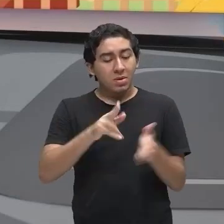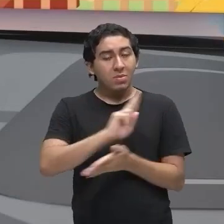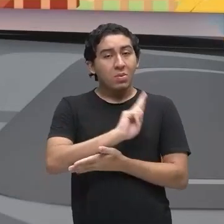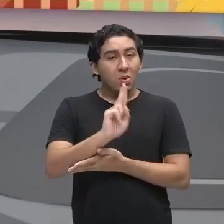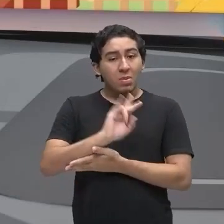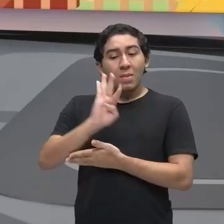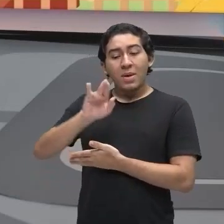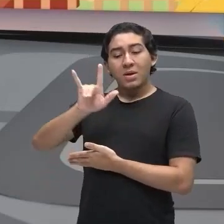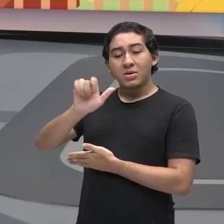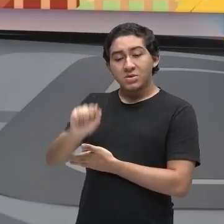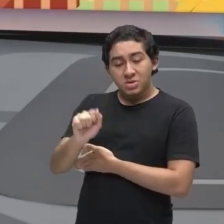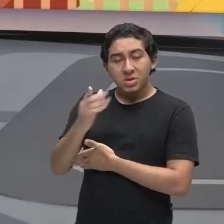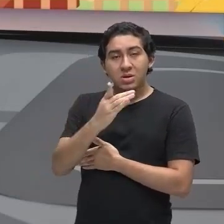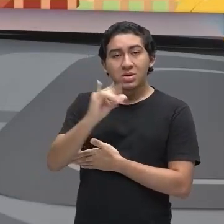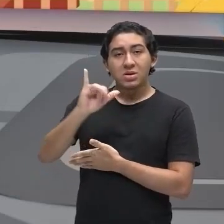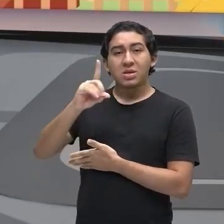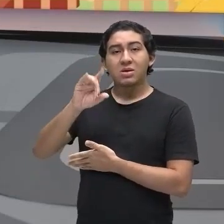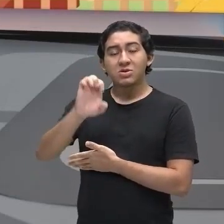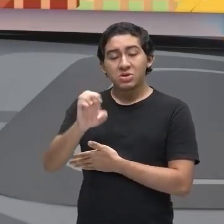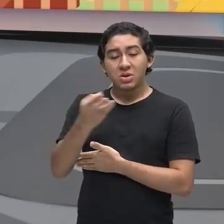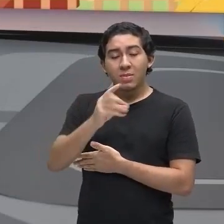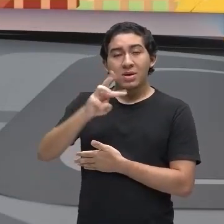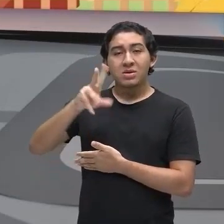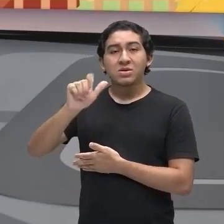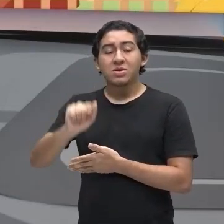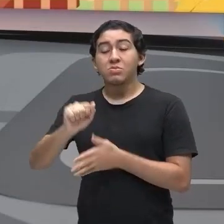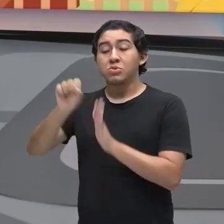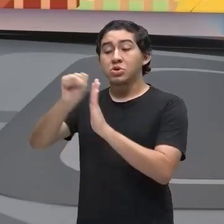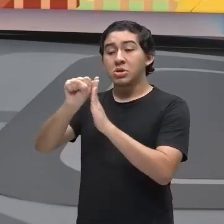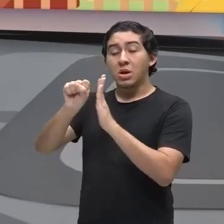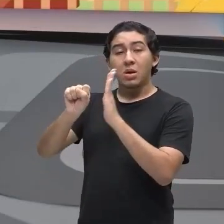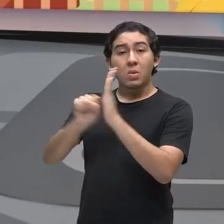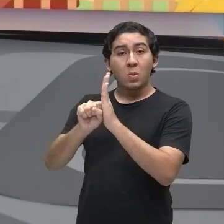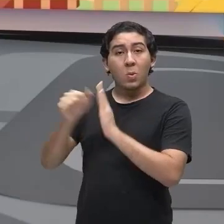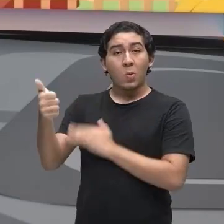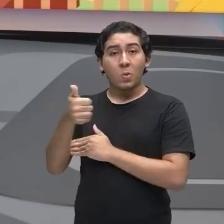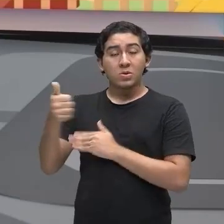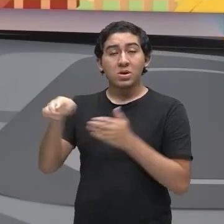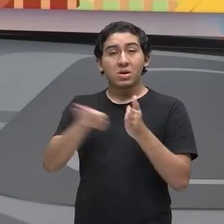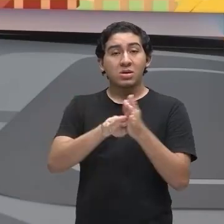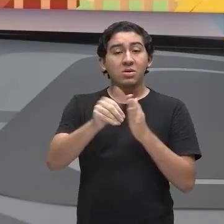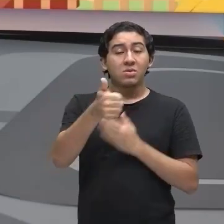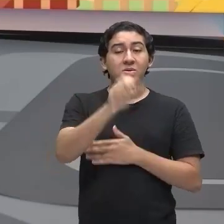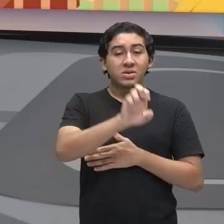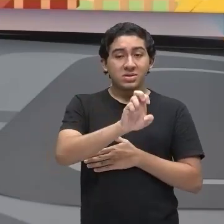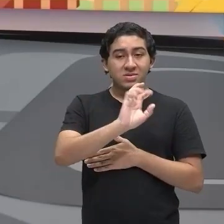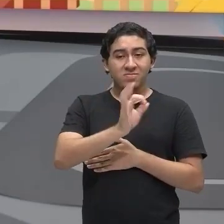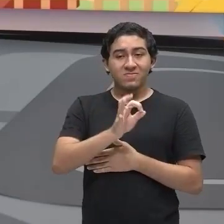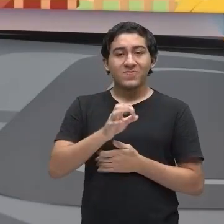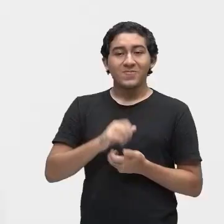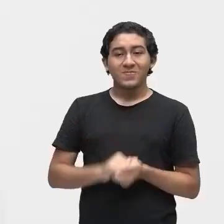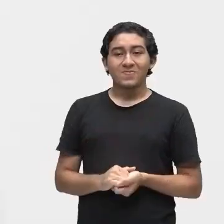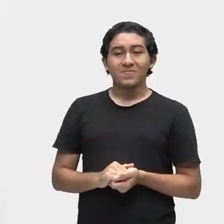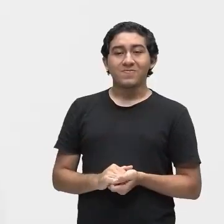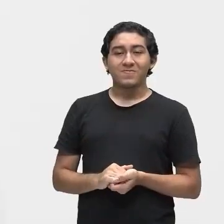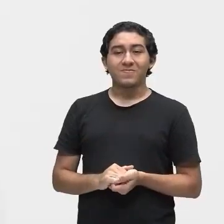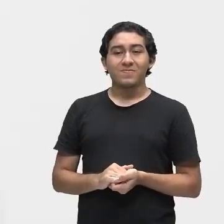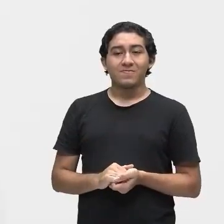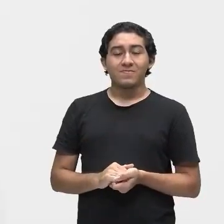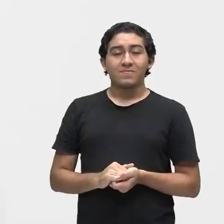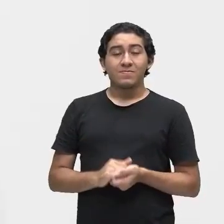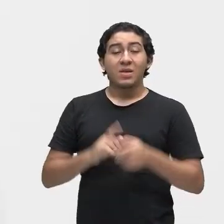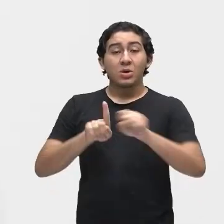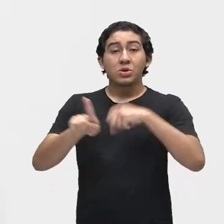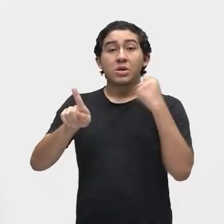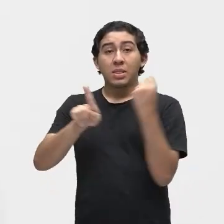de Baixa Idade Média, que vai do século XI ao século XV. Olha só, a sociedade